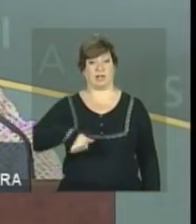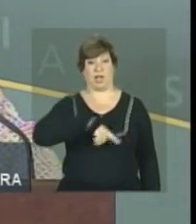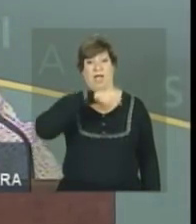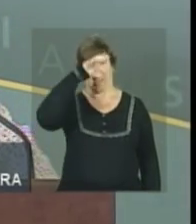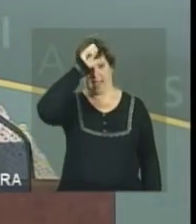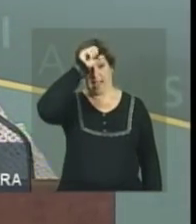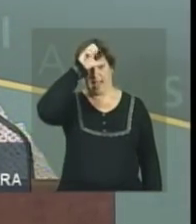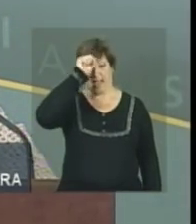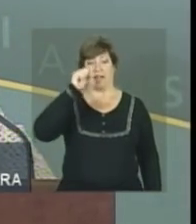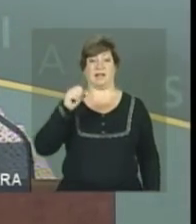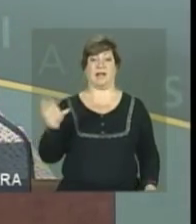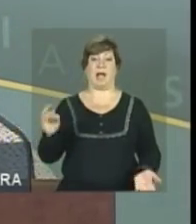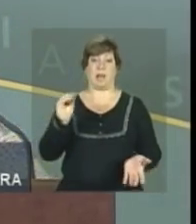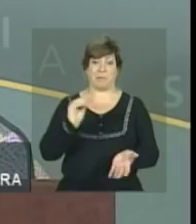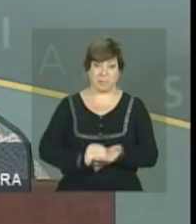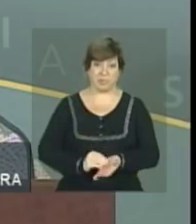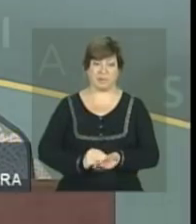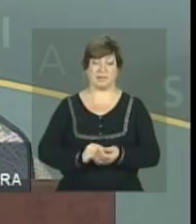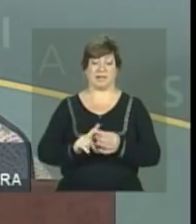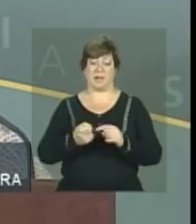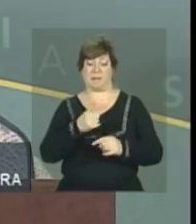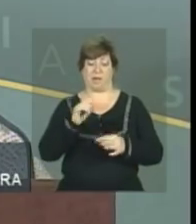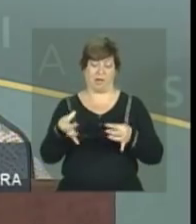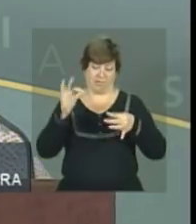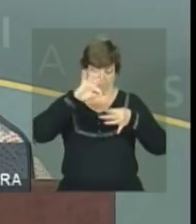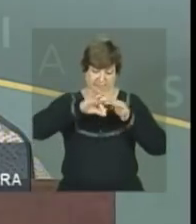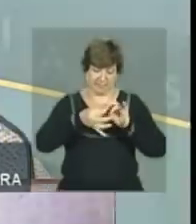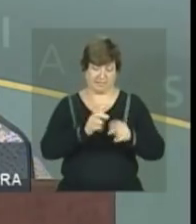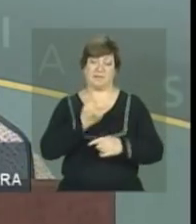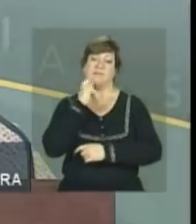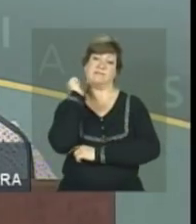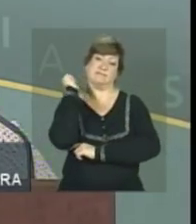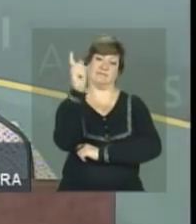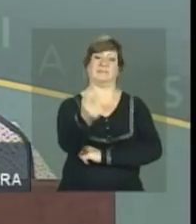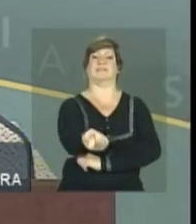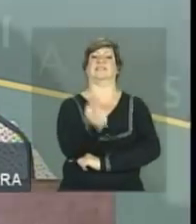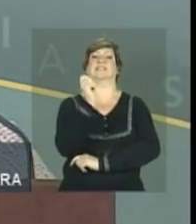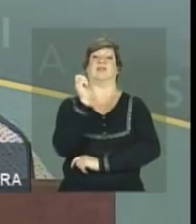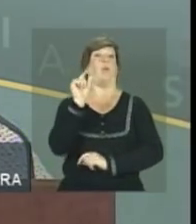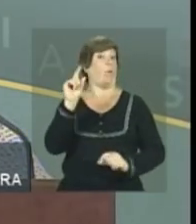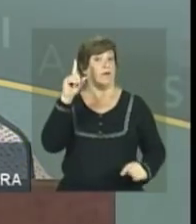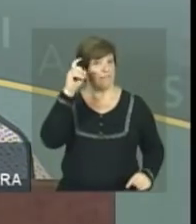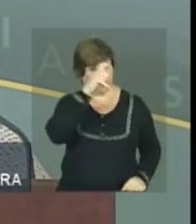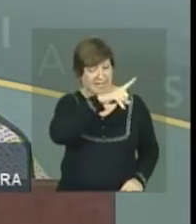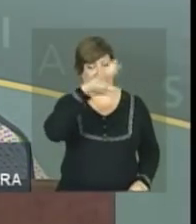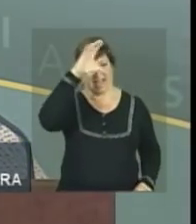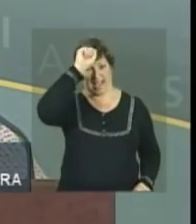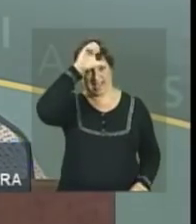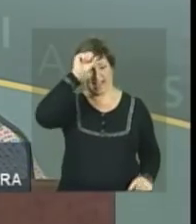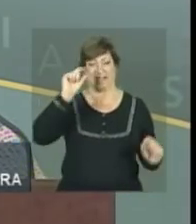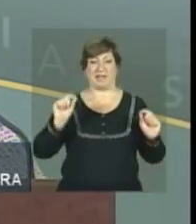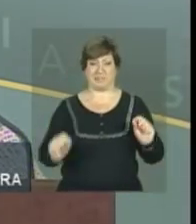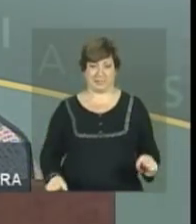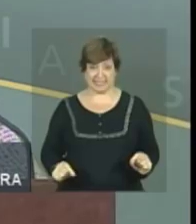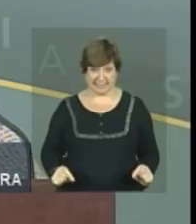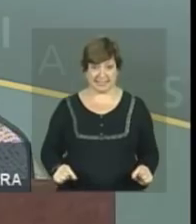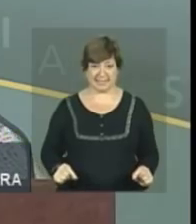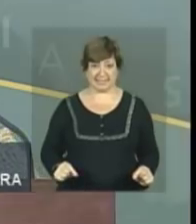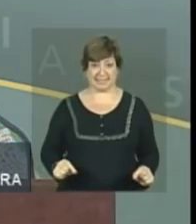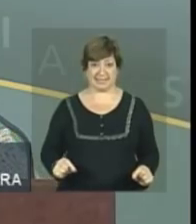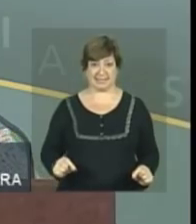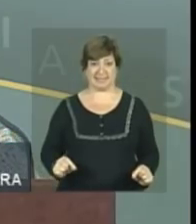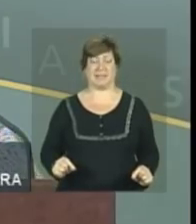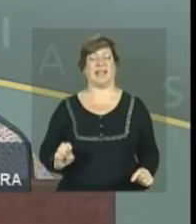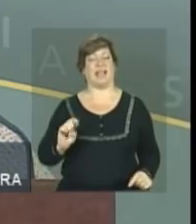aprende a colocar a minhoca no anzol. O que é difícil de aprender é,